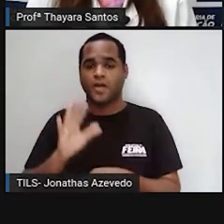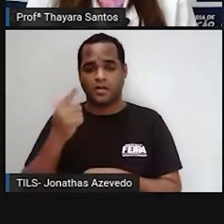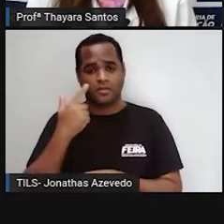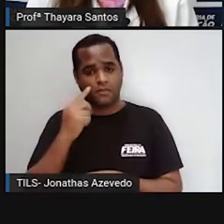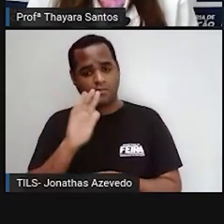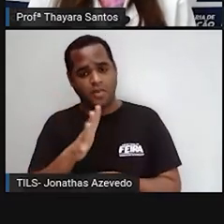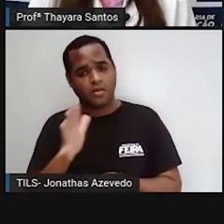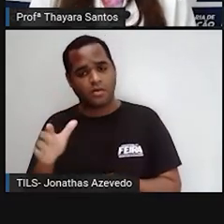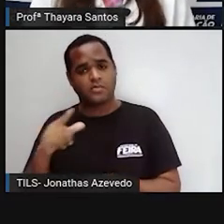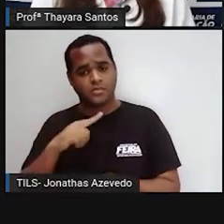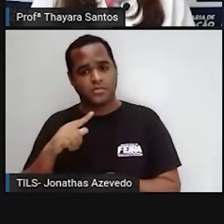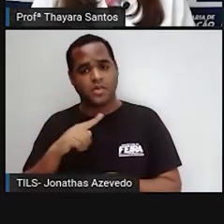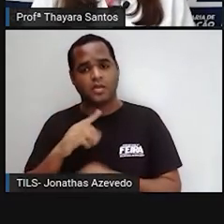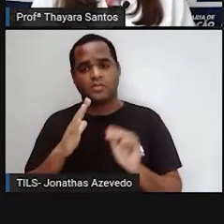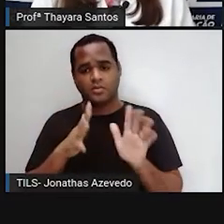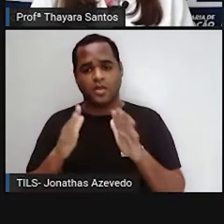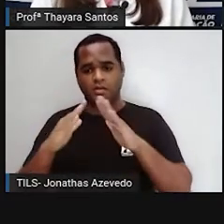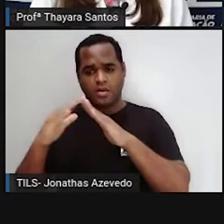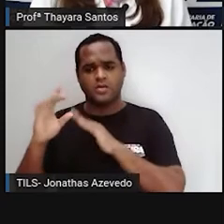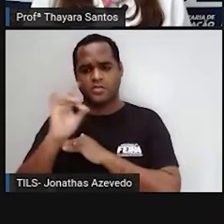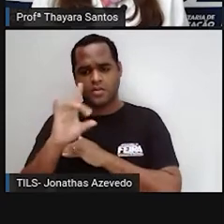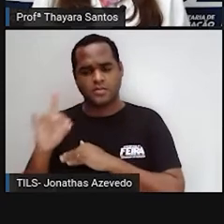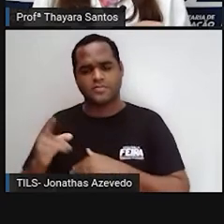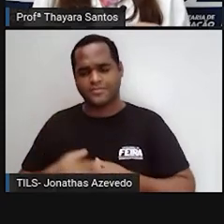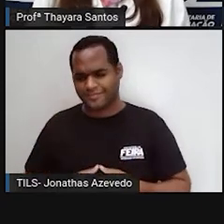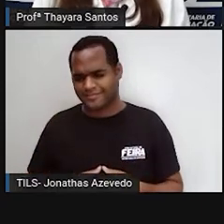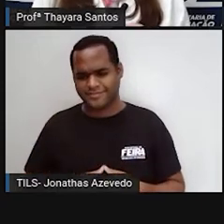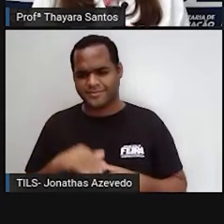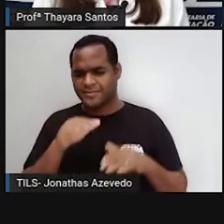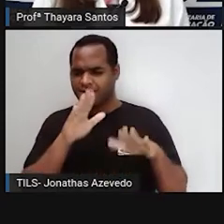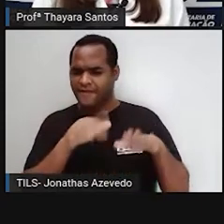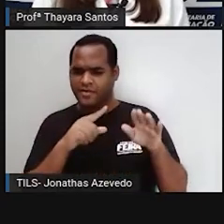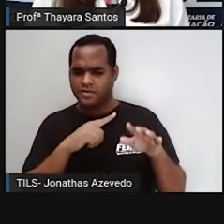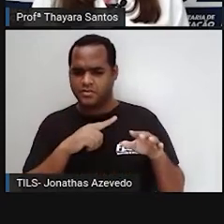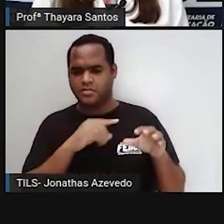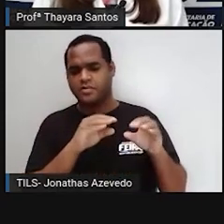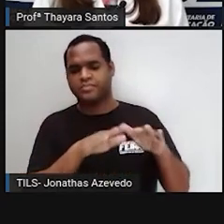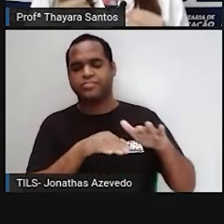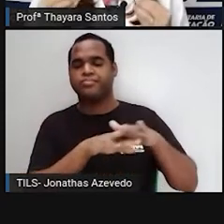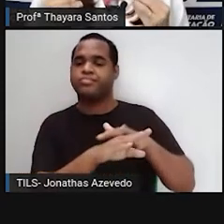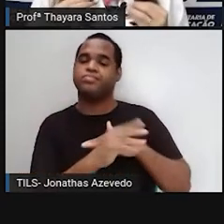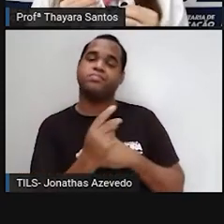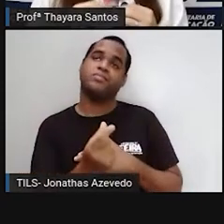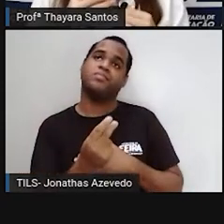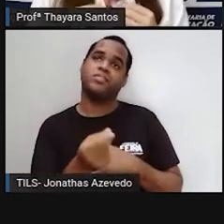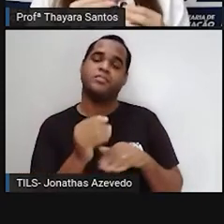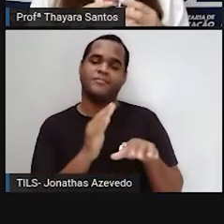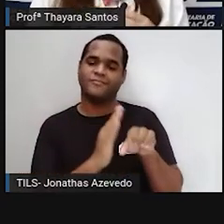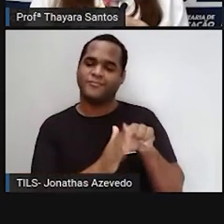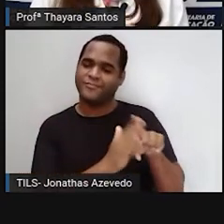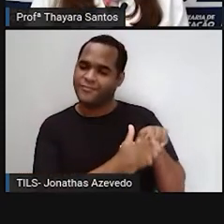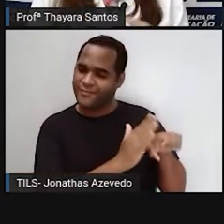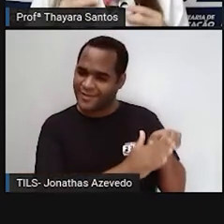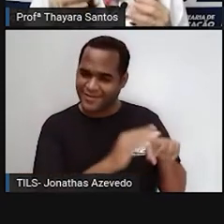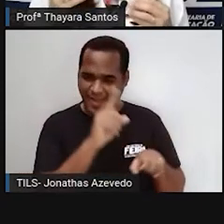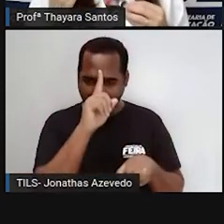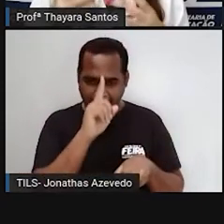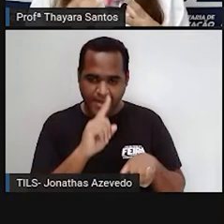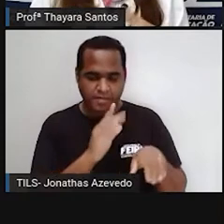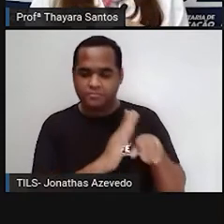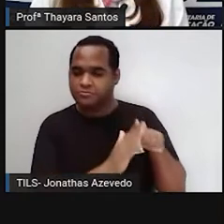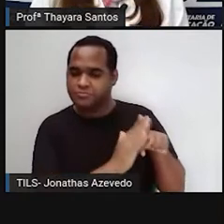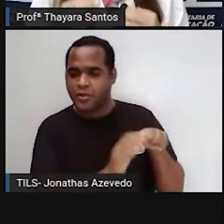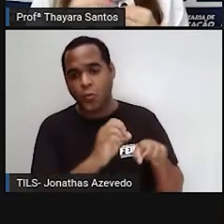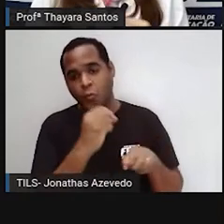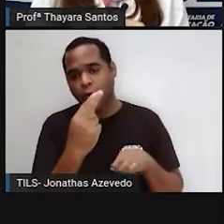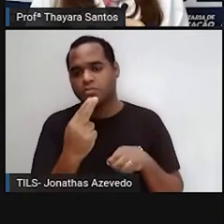deve, inclusive, ter visto isso acontecendo na casa de vocês. Às vezes a gente deixa um vegetal lá na geladeira, uma batatinha inglesa mesmo, ou então